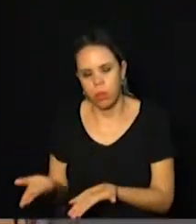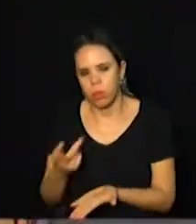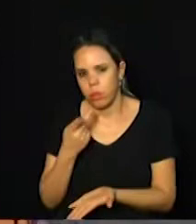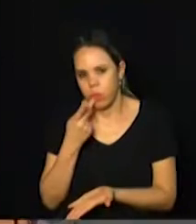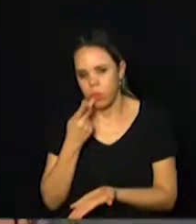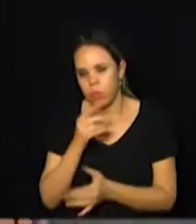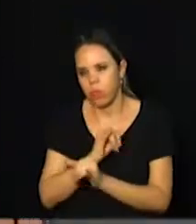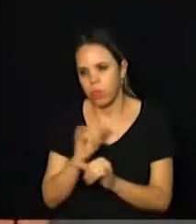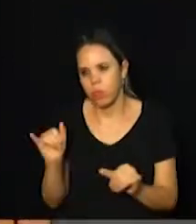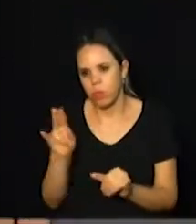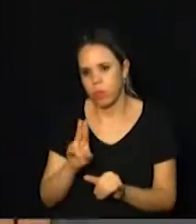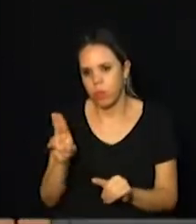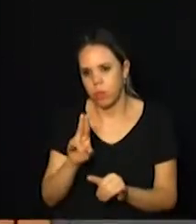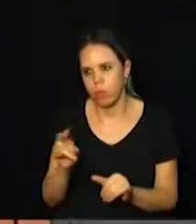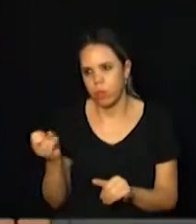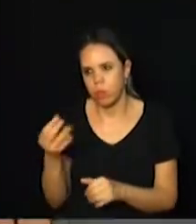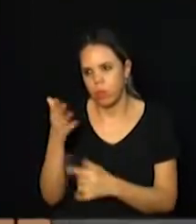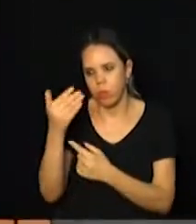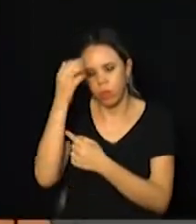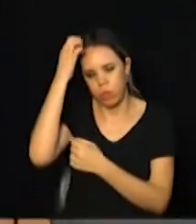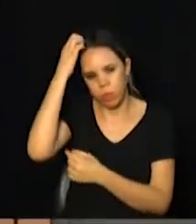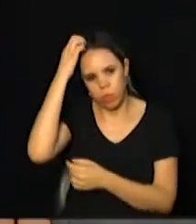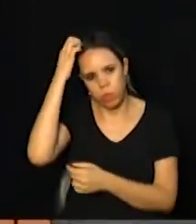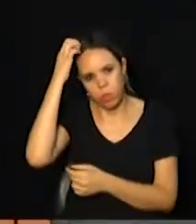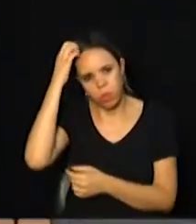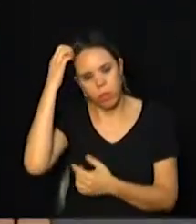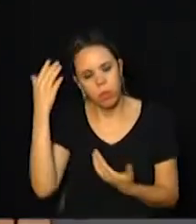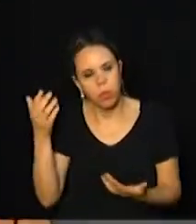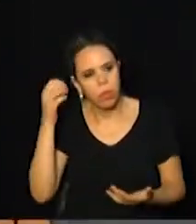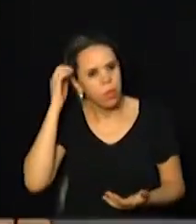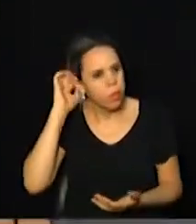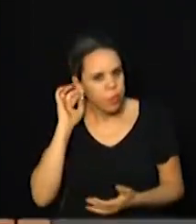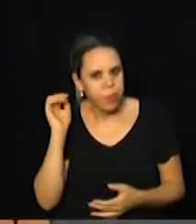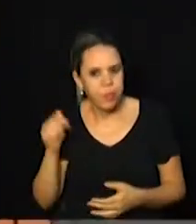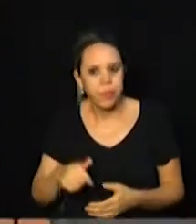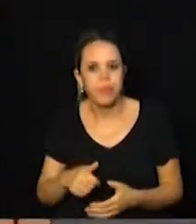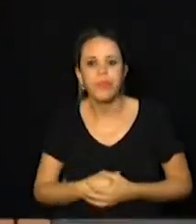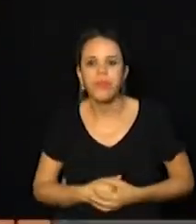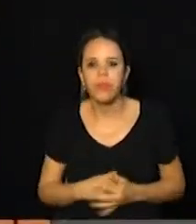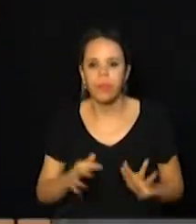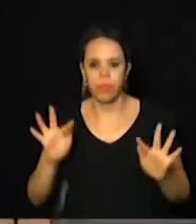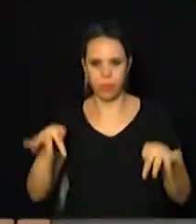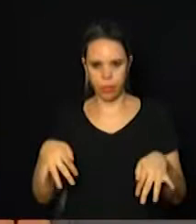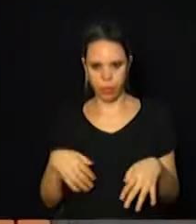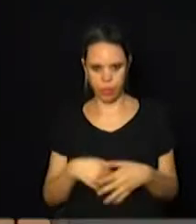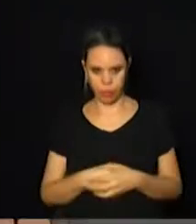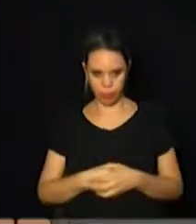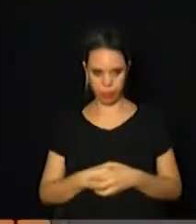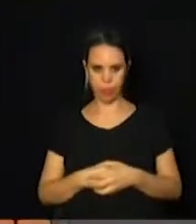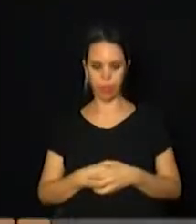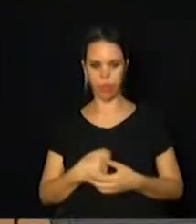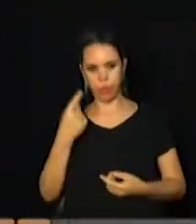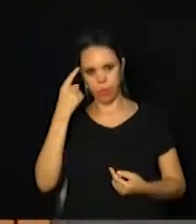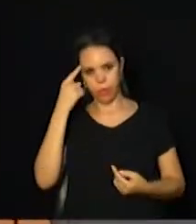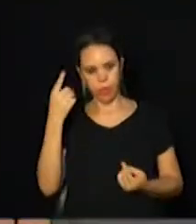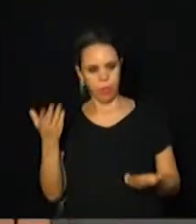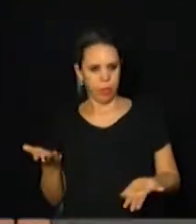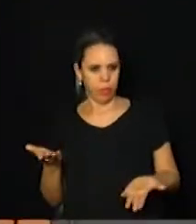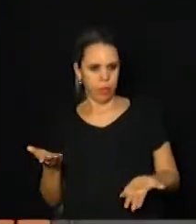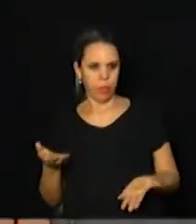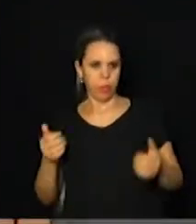falando no uso de novas tecnologias enfim mais acaba no final das contas essa ideia